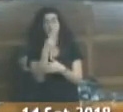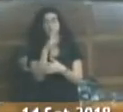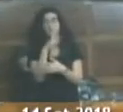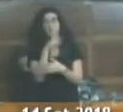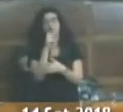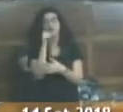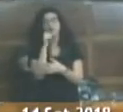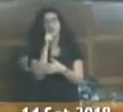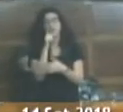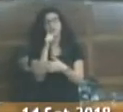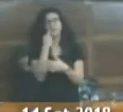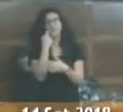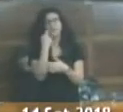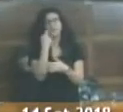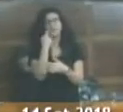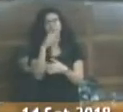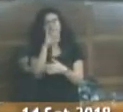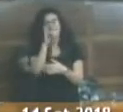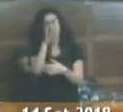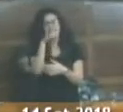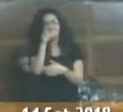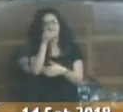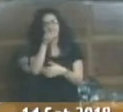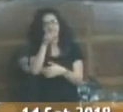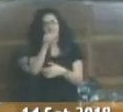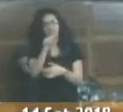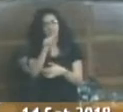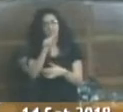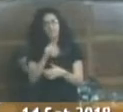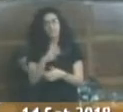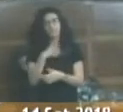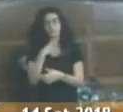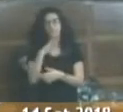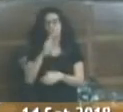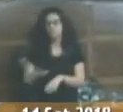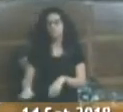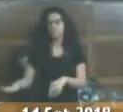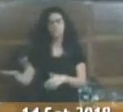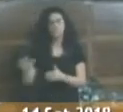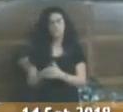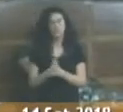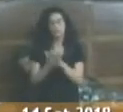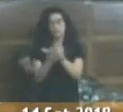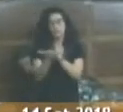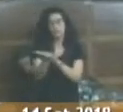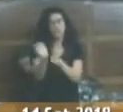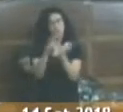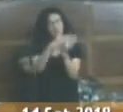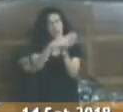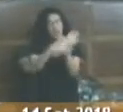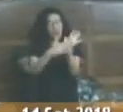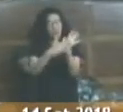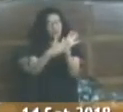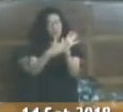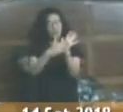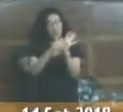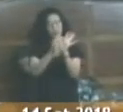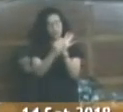lá, pescador caiçara, desde quando eu conheço ele, desde criança, a mão do cara é calo